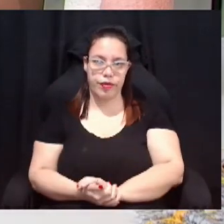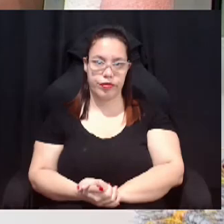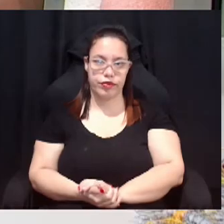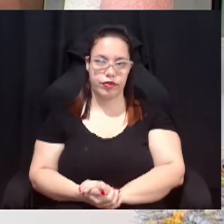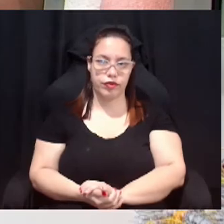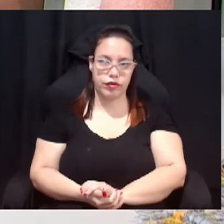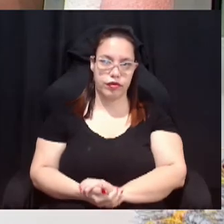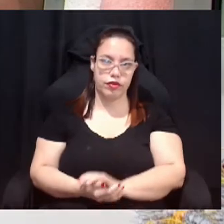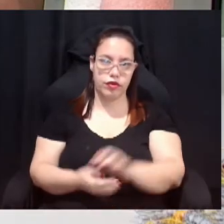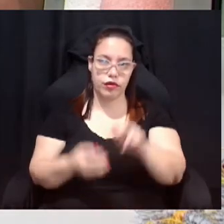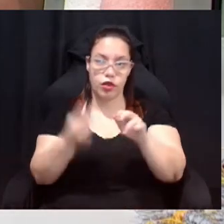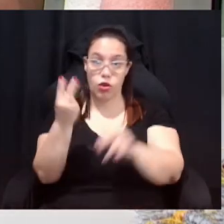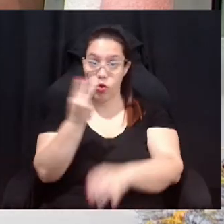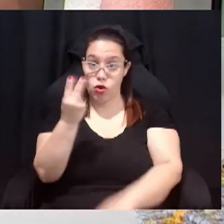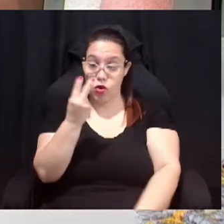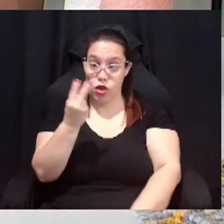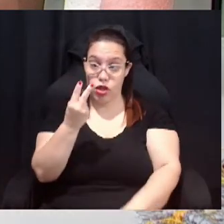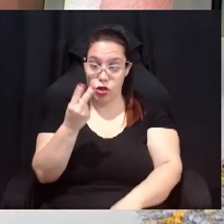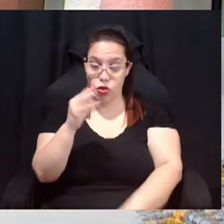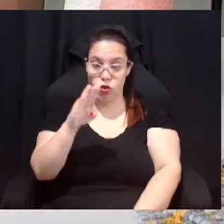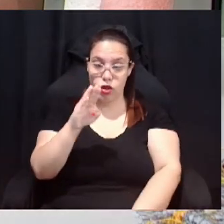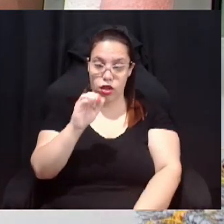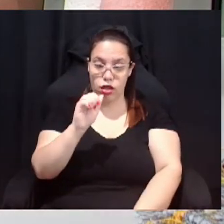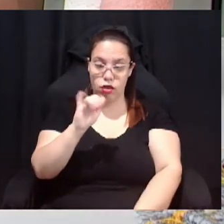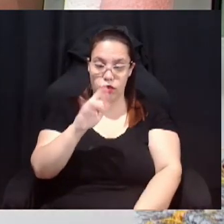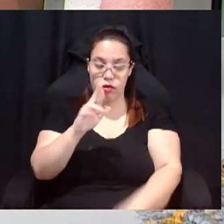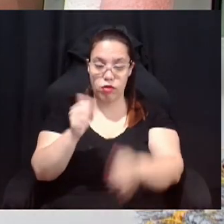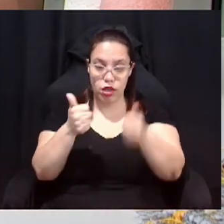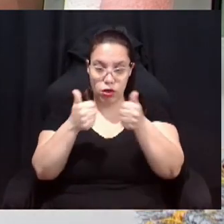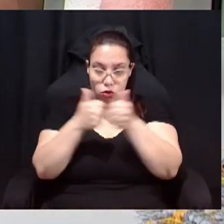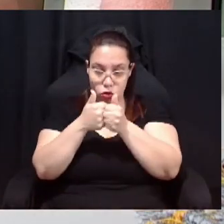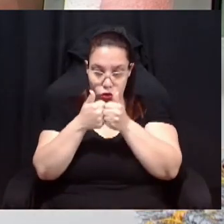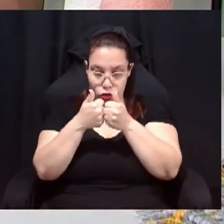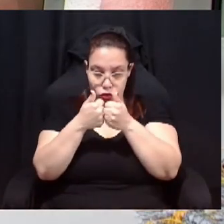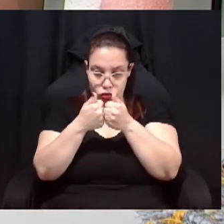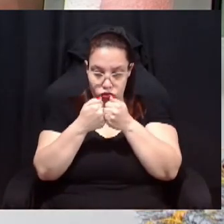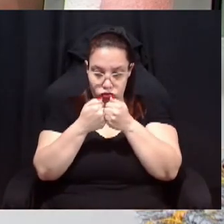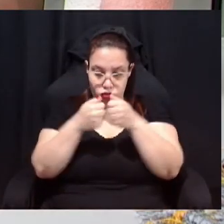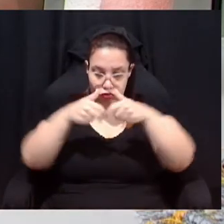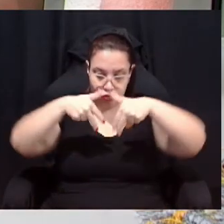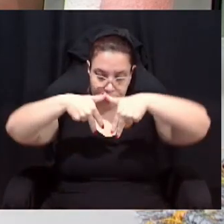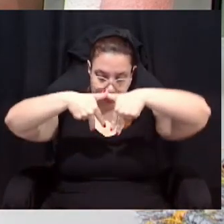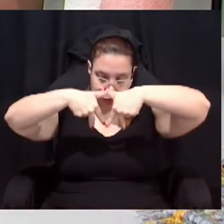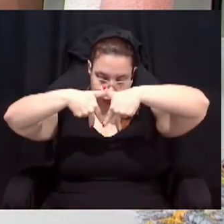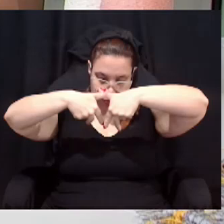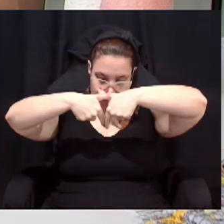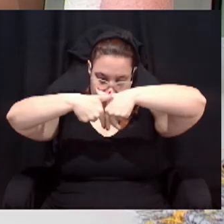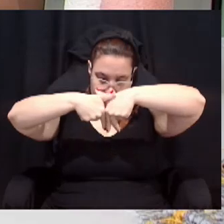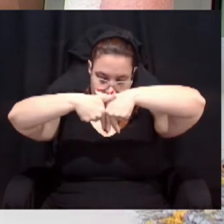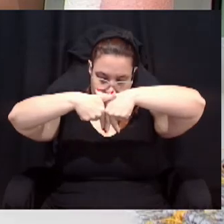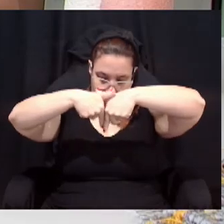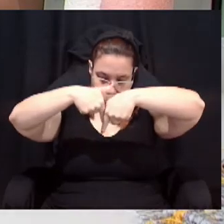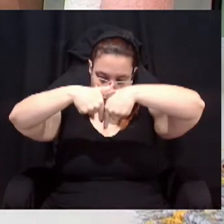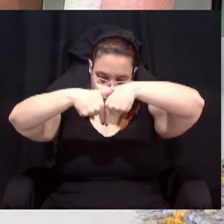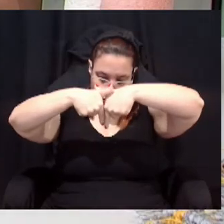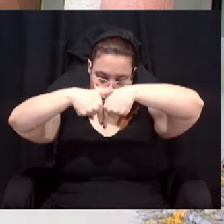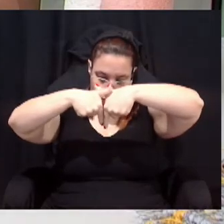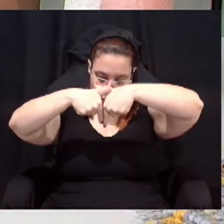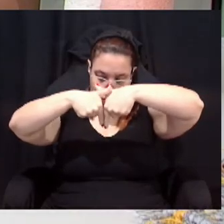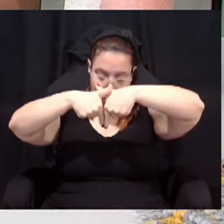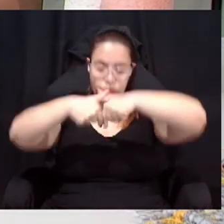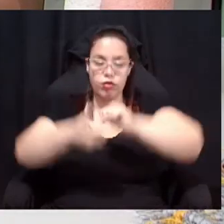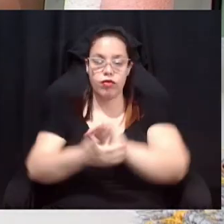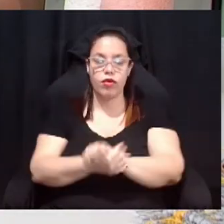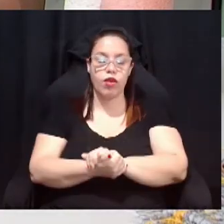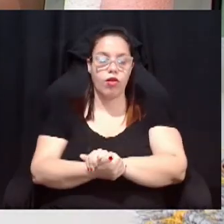as duas barriguinhas estarem do mesmo lado e as perninhas pequenas estarem uma do lado da outra. Tá. Essa é a